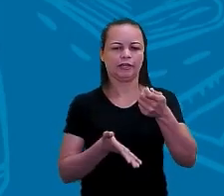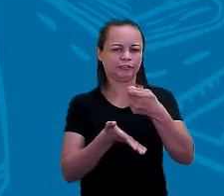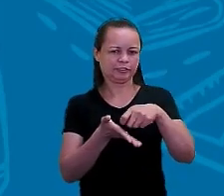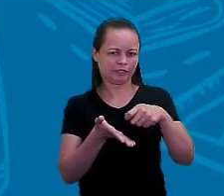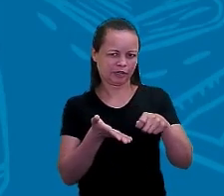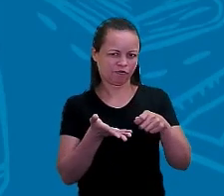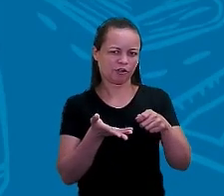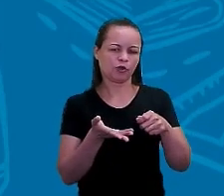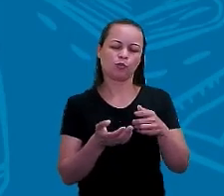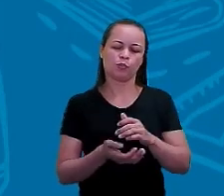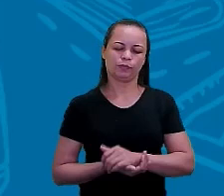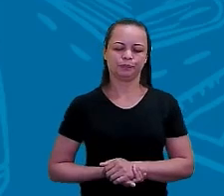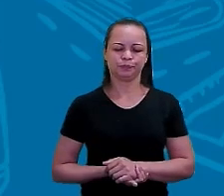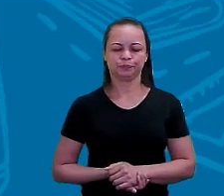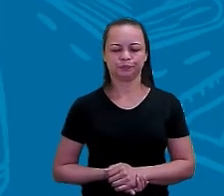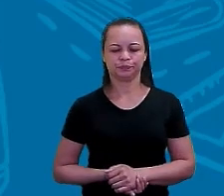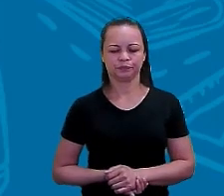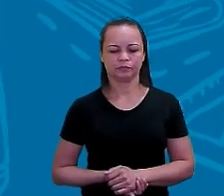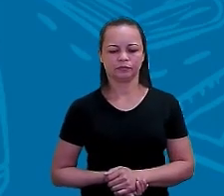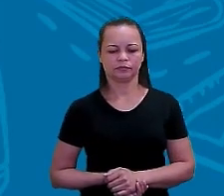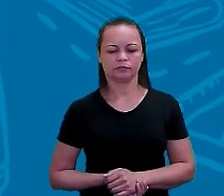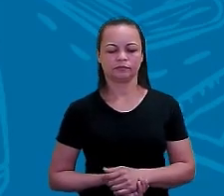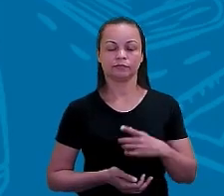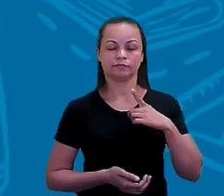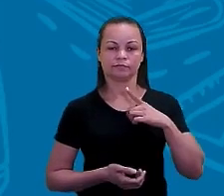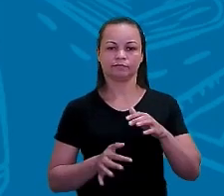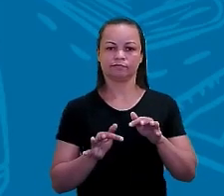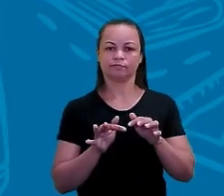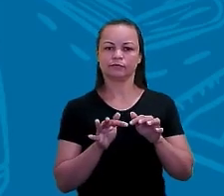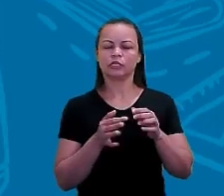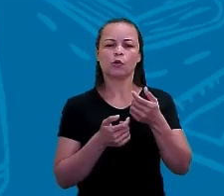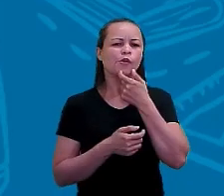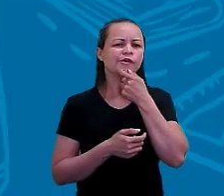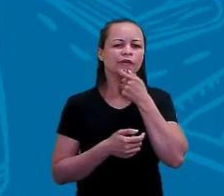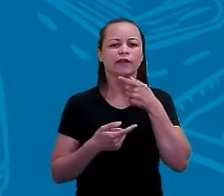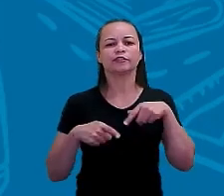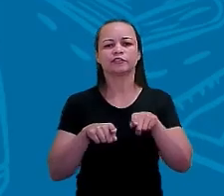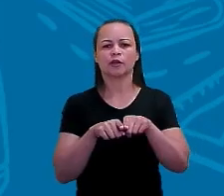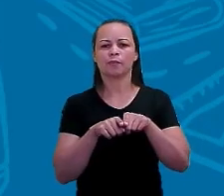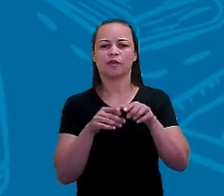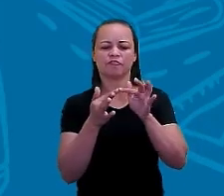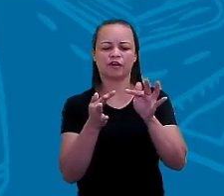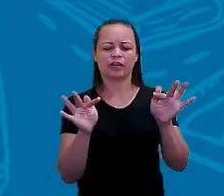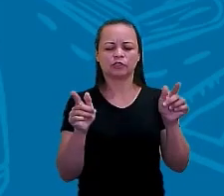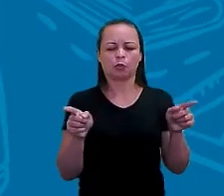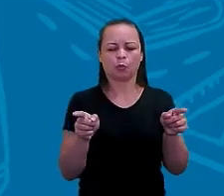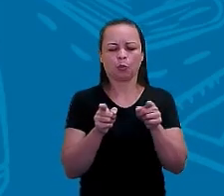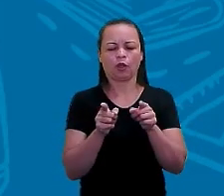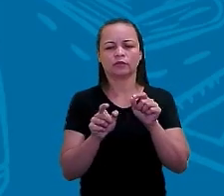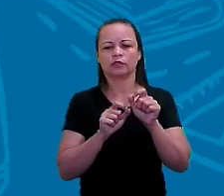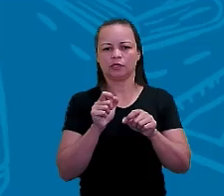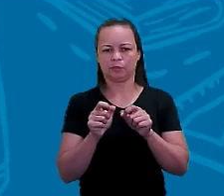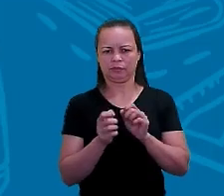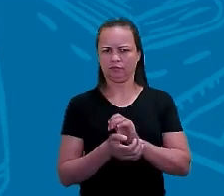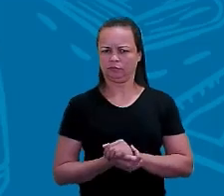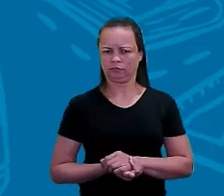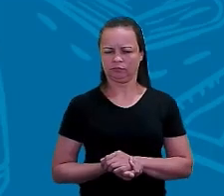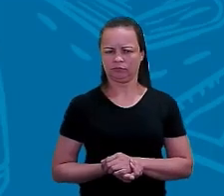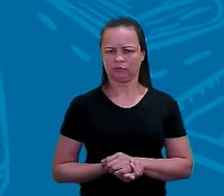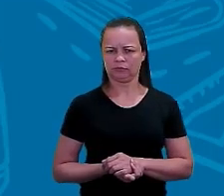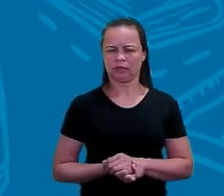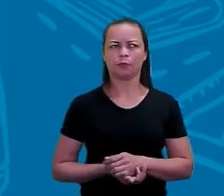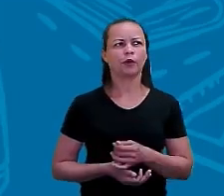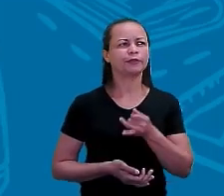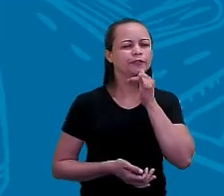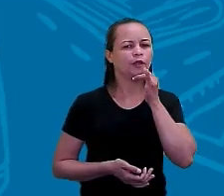escreveu. Nós temos também em inglês algumas respostinhas curtas. Às vezes em português, quando a gente pergunta assim, e aí, você